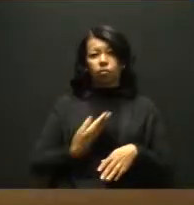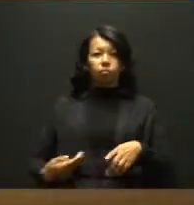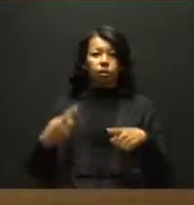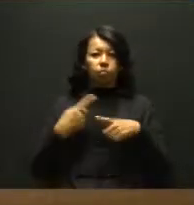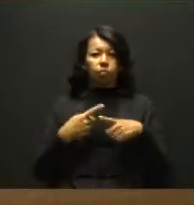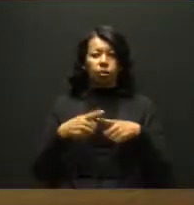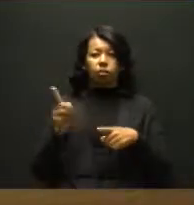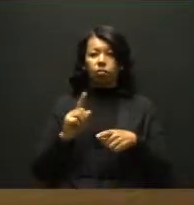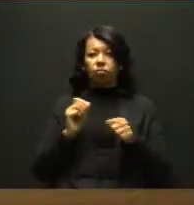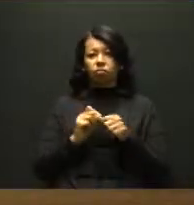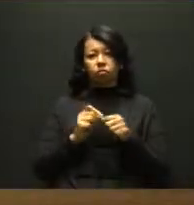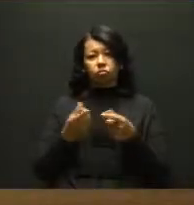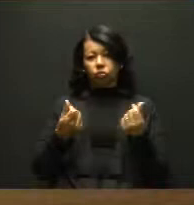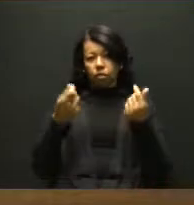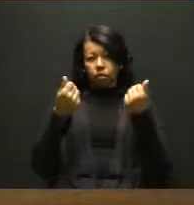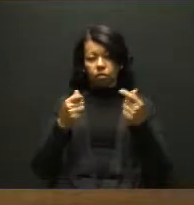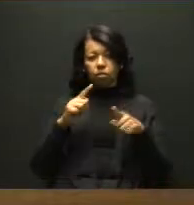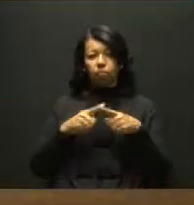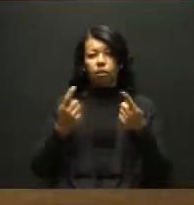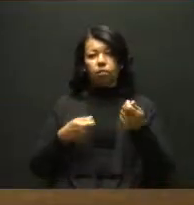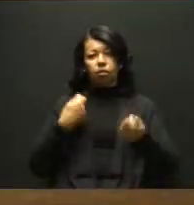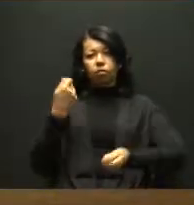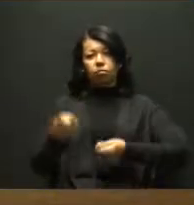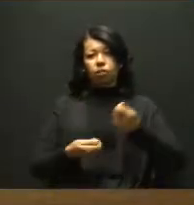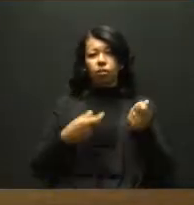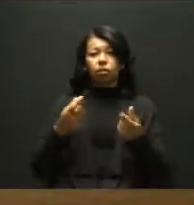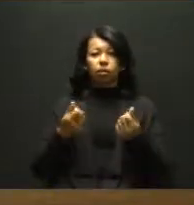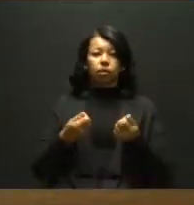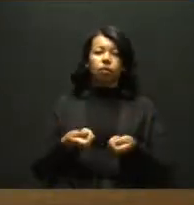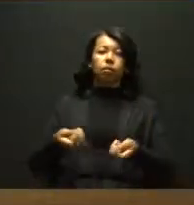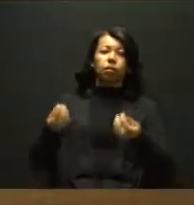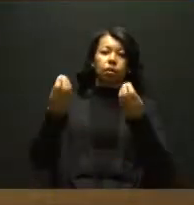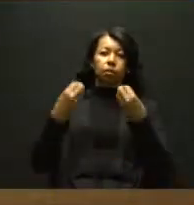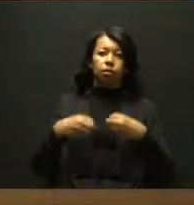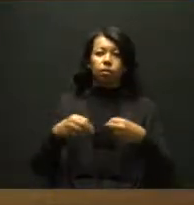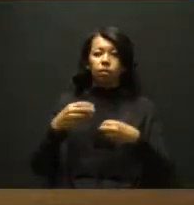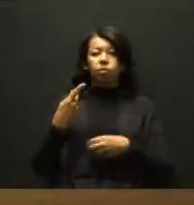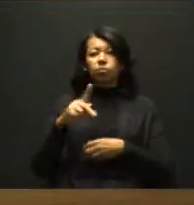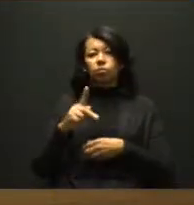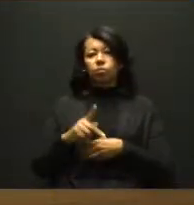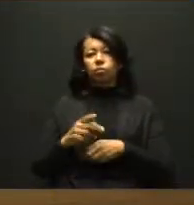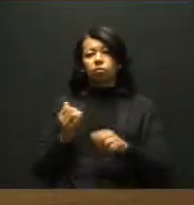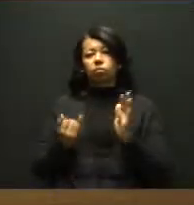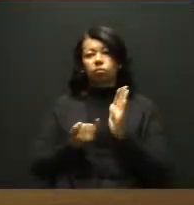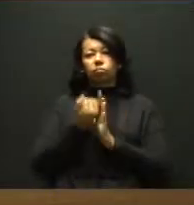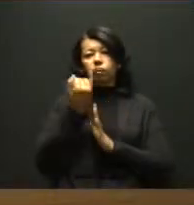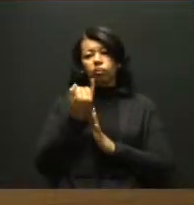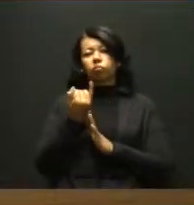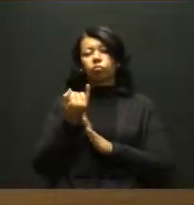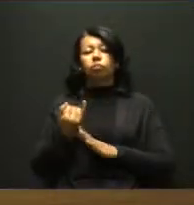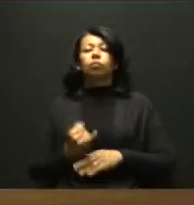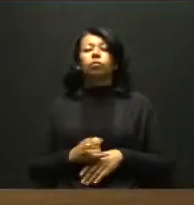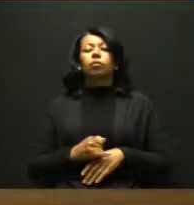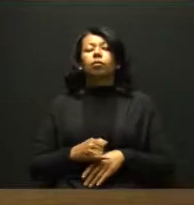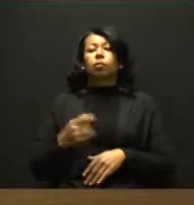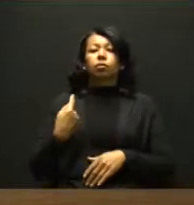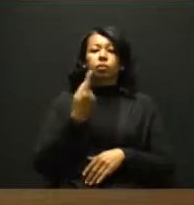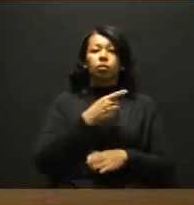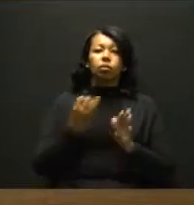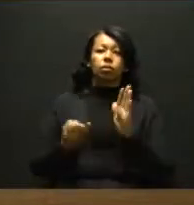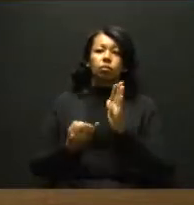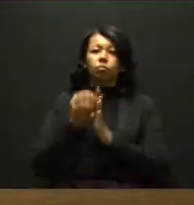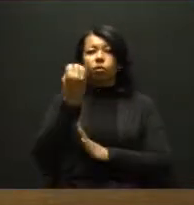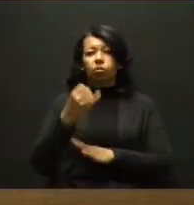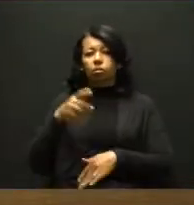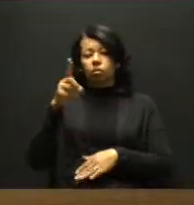não ela não produz riqueza ela administra a riqueza que a gente capital através de recursos então se dos impostos os nossos impostos que